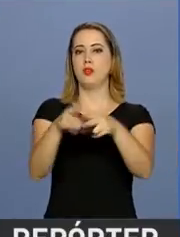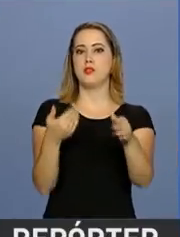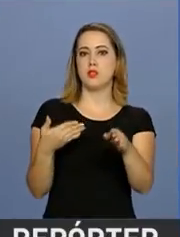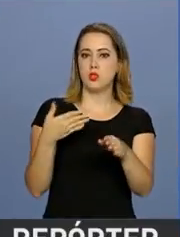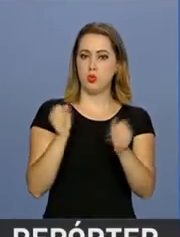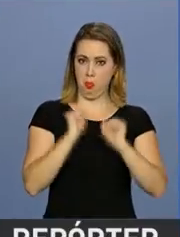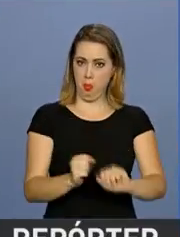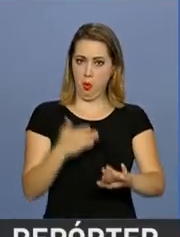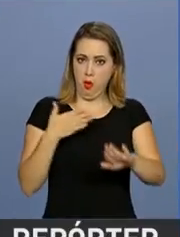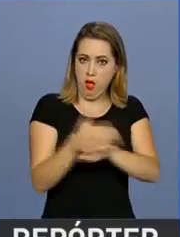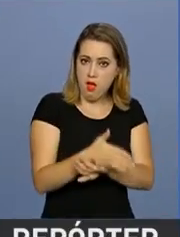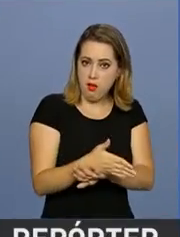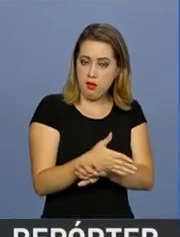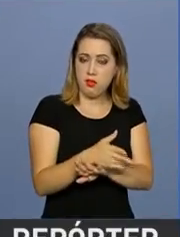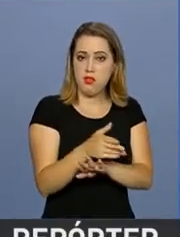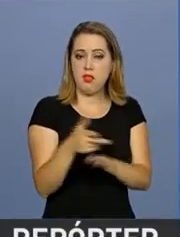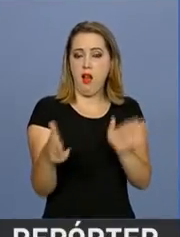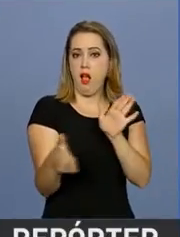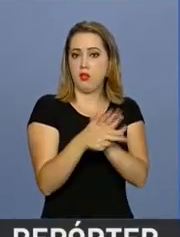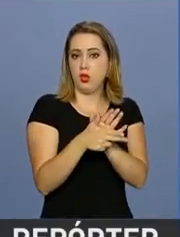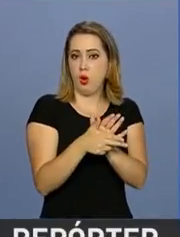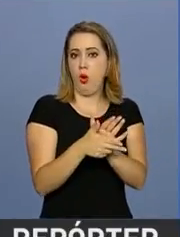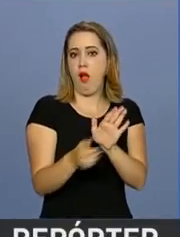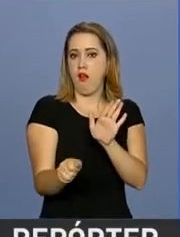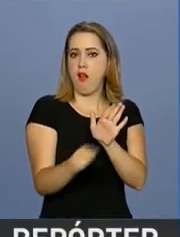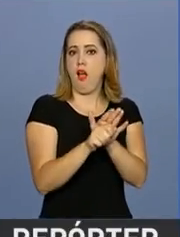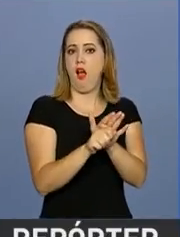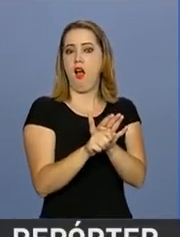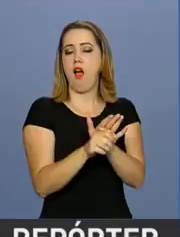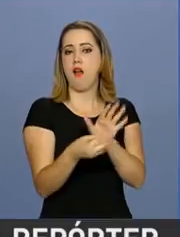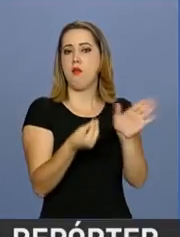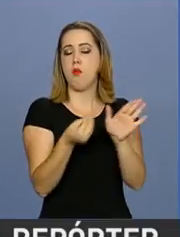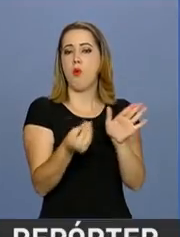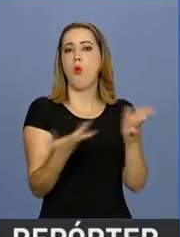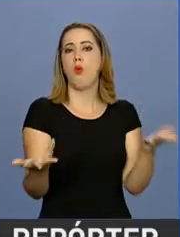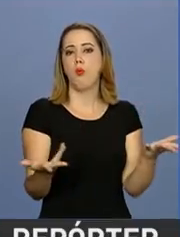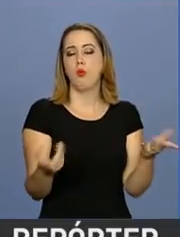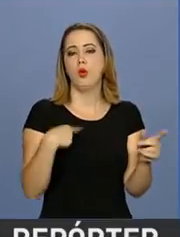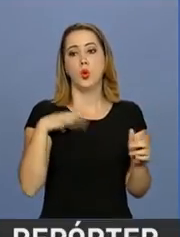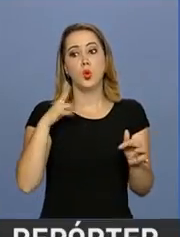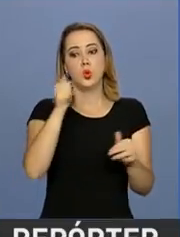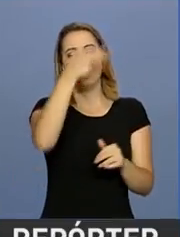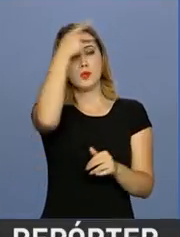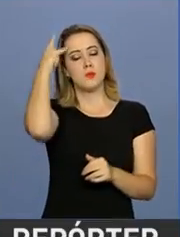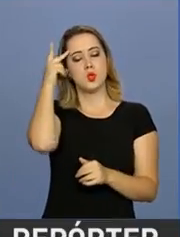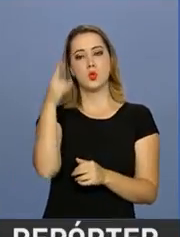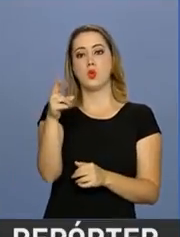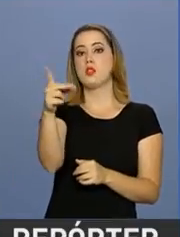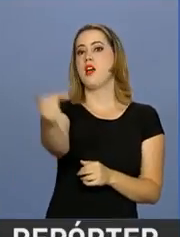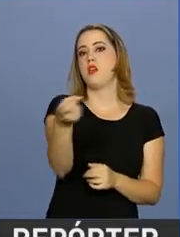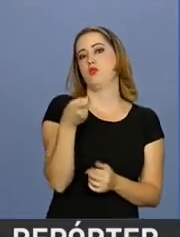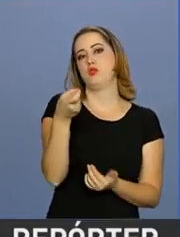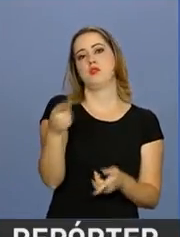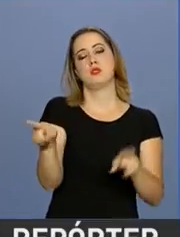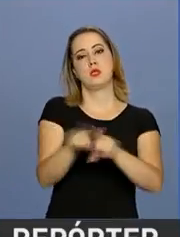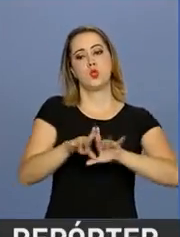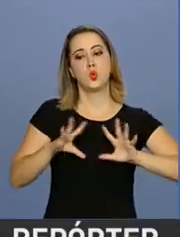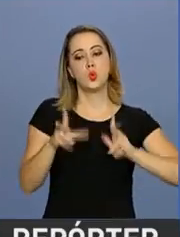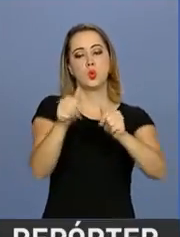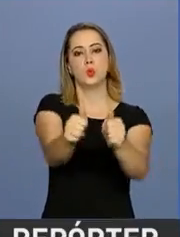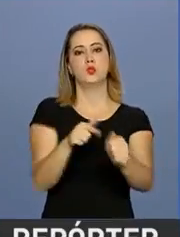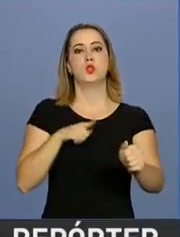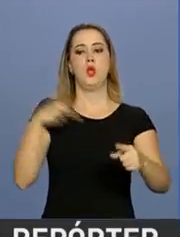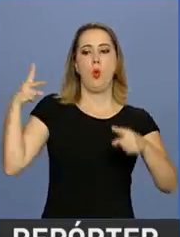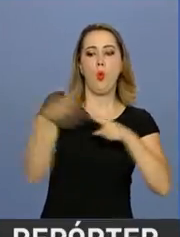de droga para a entrada de celular porque se todos vão passar por raio x scanner se terá